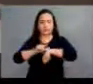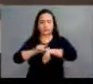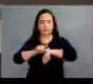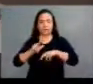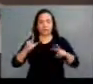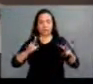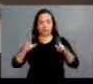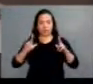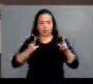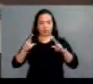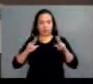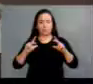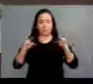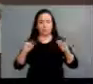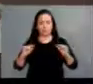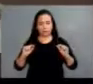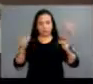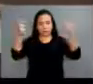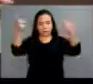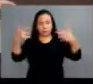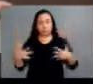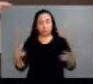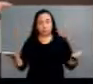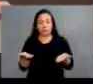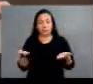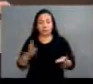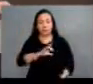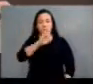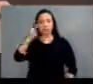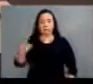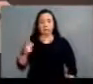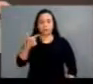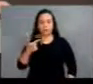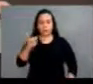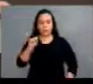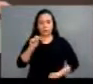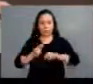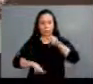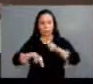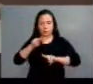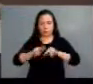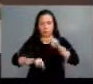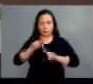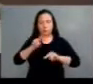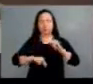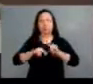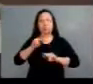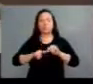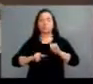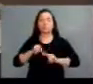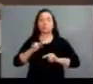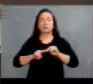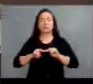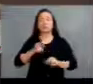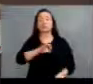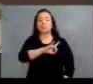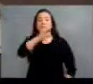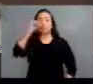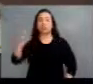mandato, para fazer o registro que hoje, dia 28 de junho, transcorre o